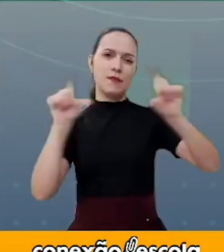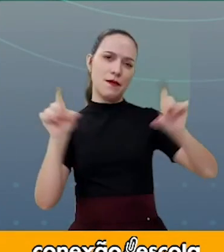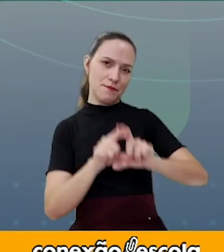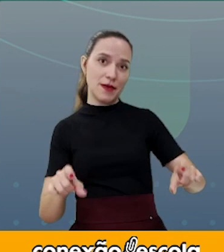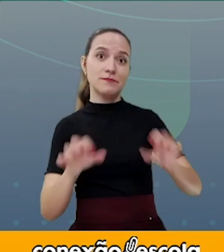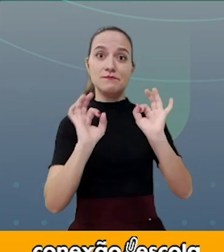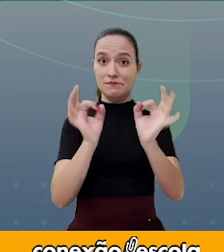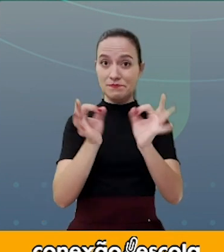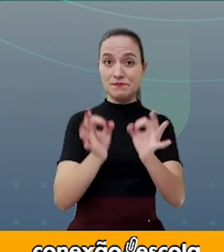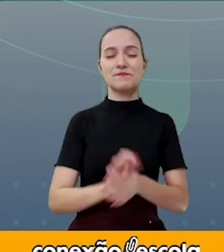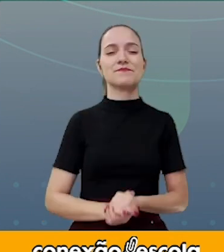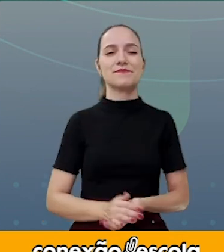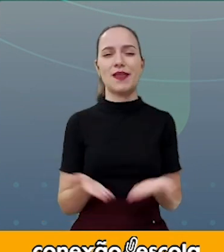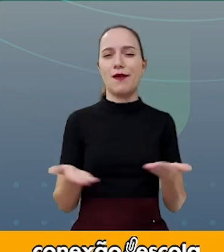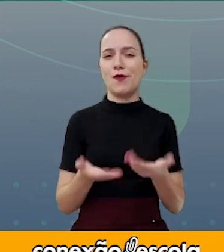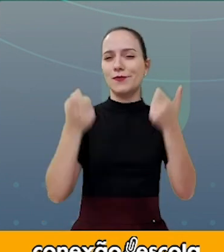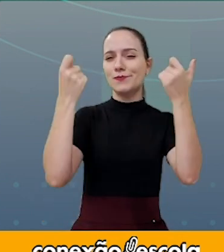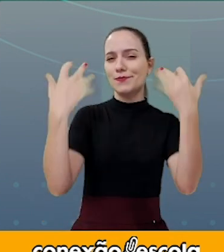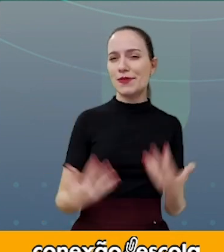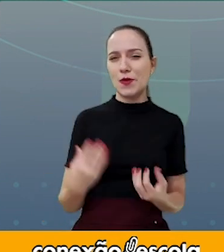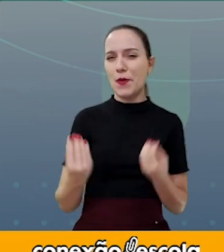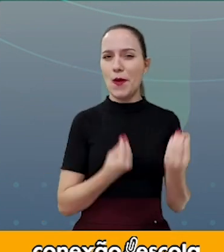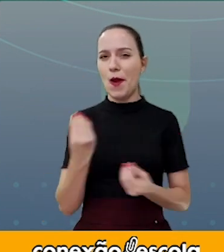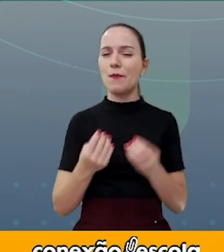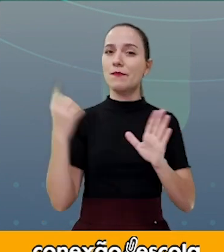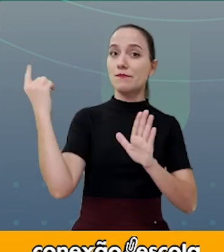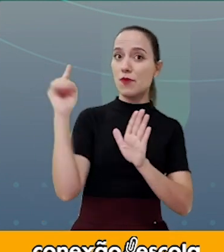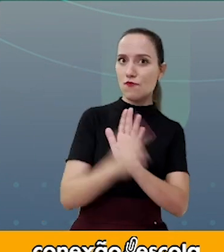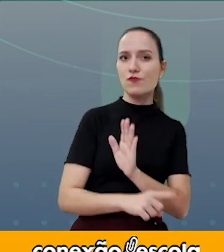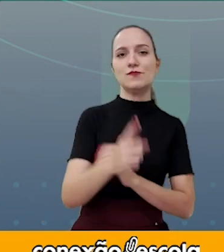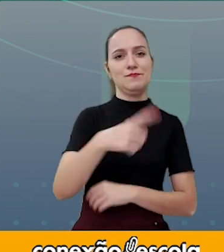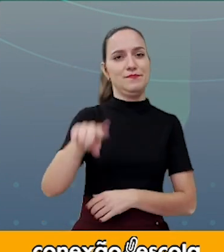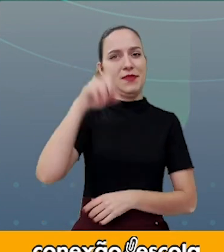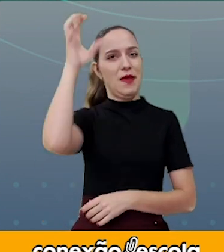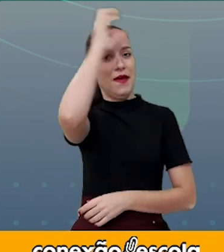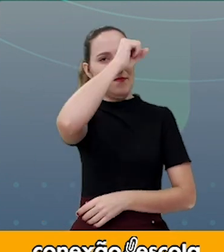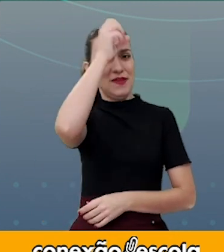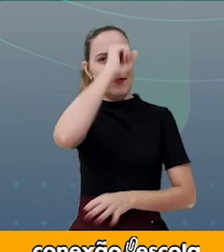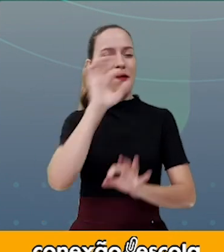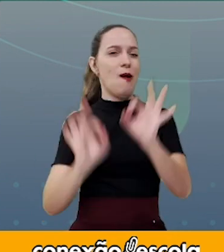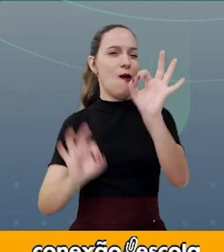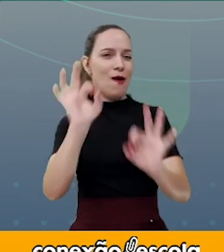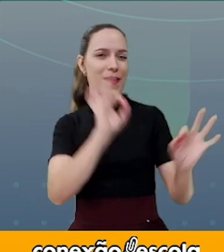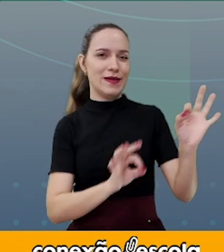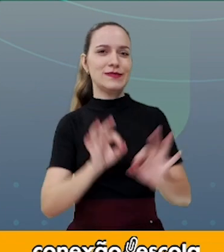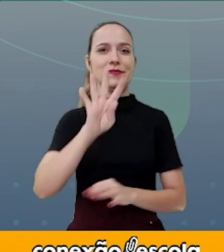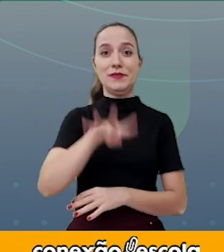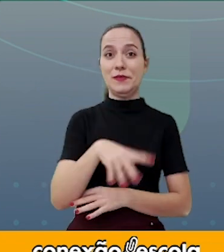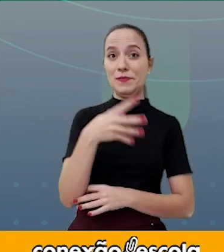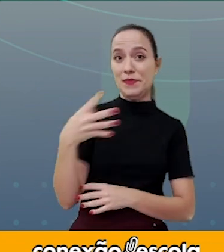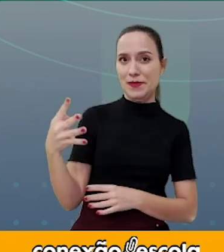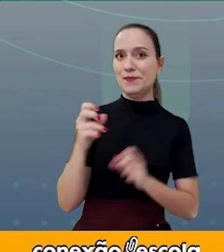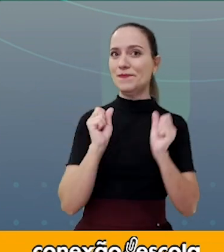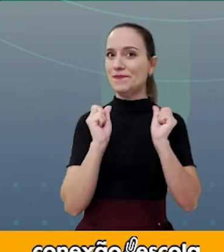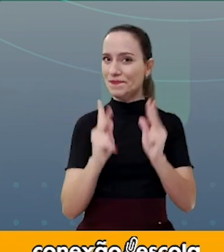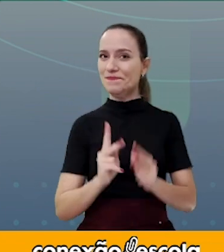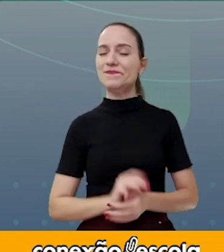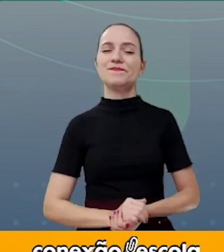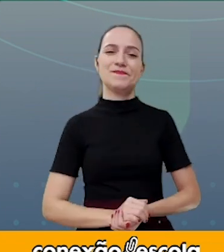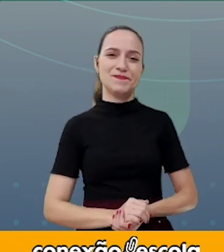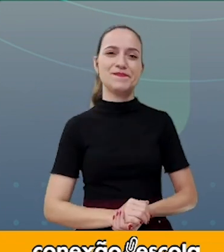certo? Vou te explicar um pouquinho mais a fundo como nós organizamos essa tal de